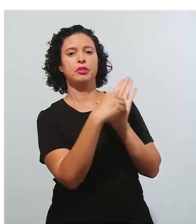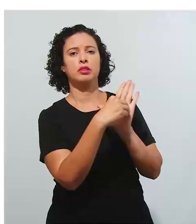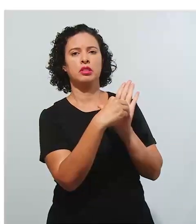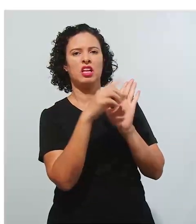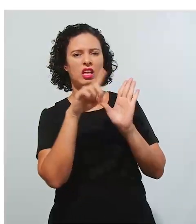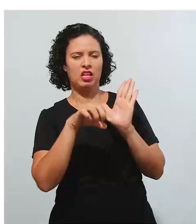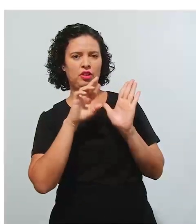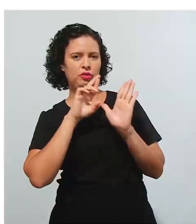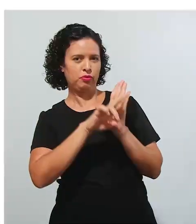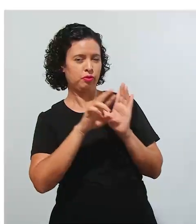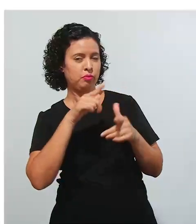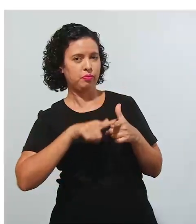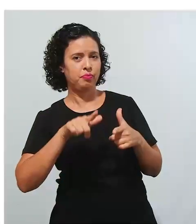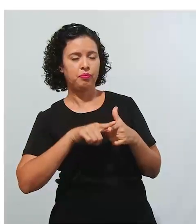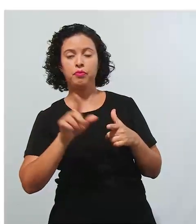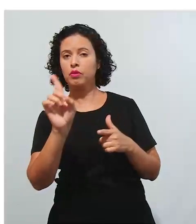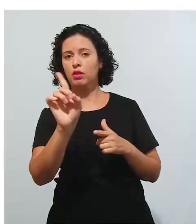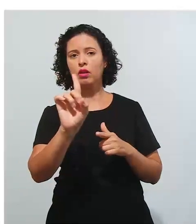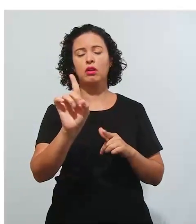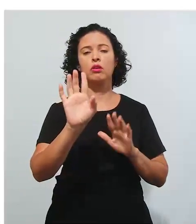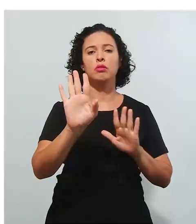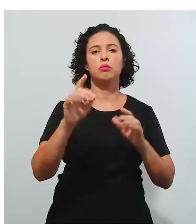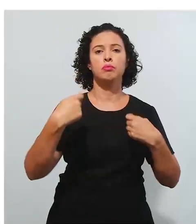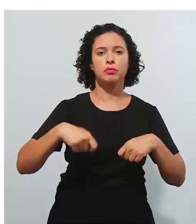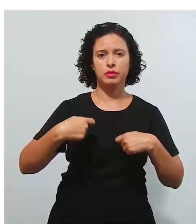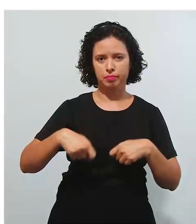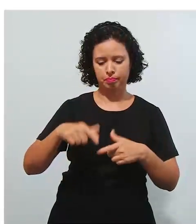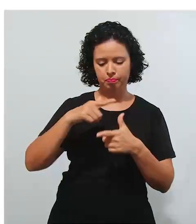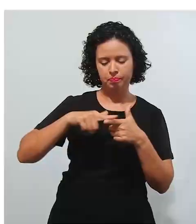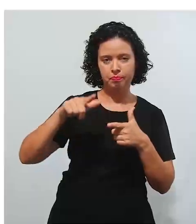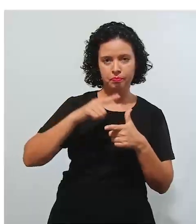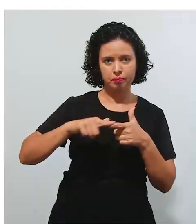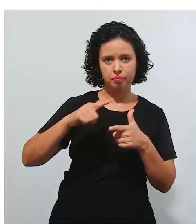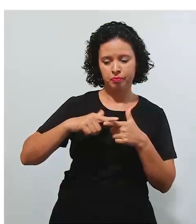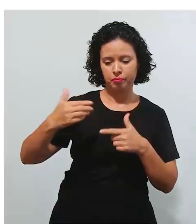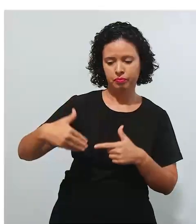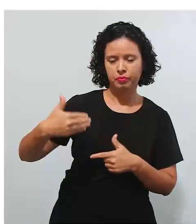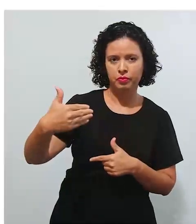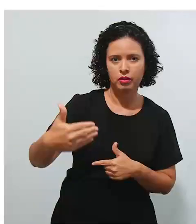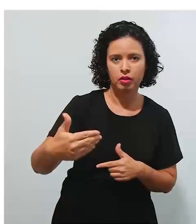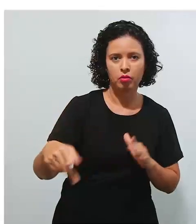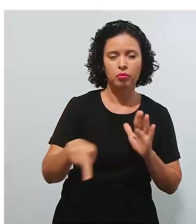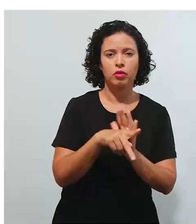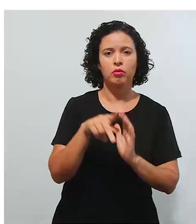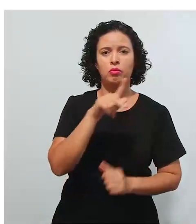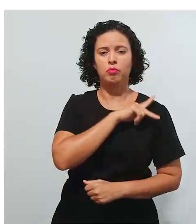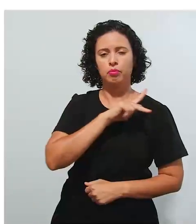o problema. A dificuldade de manter um problema reconhecido enquanto público é um exercício